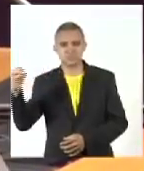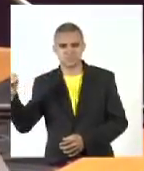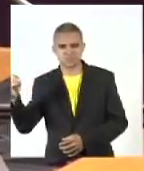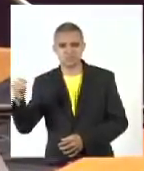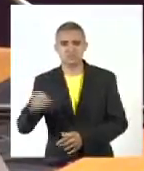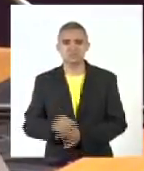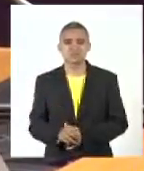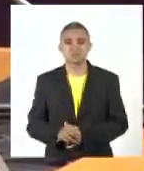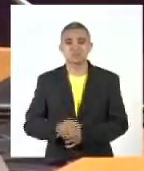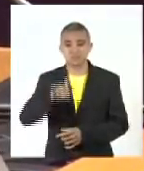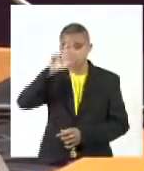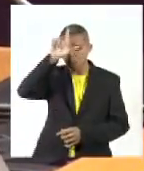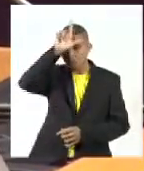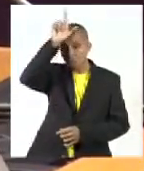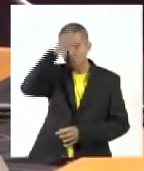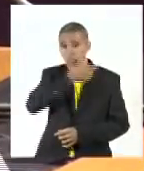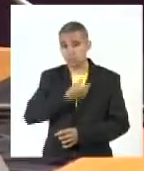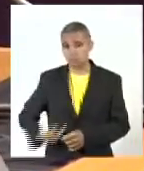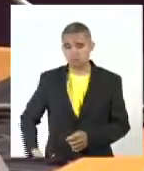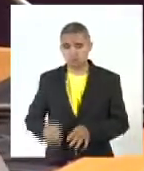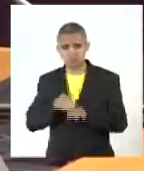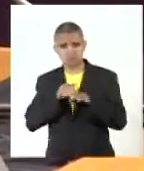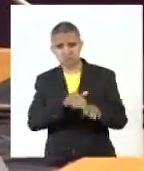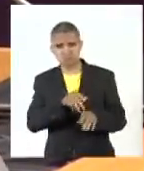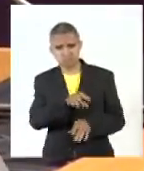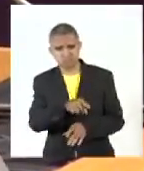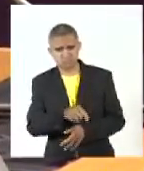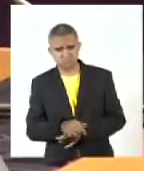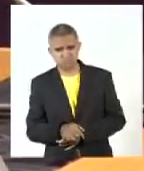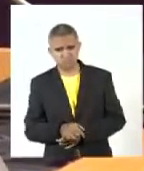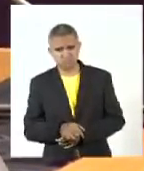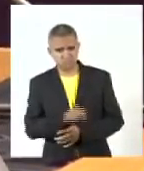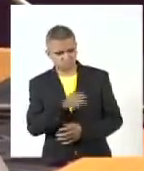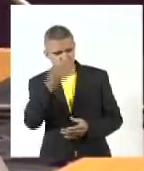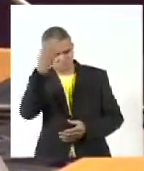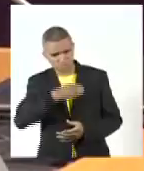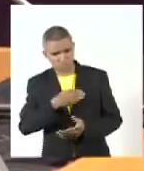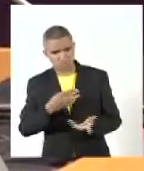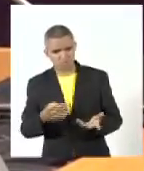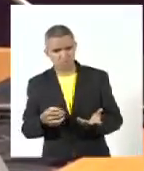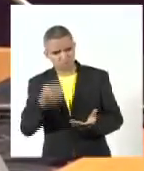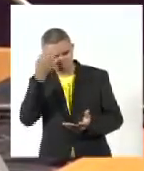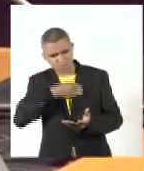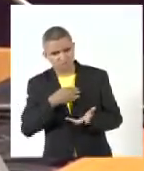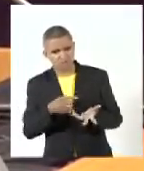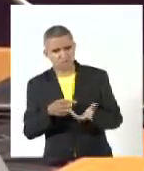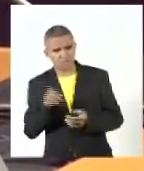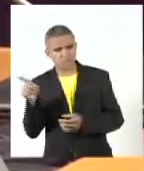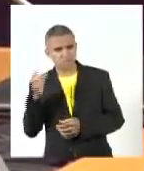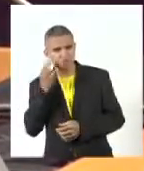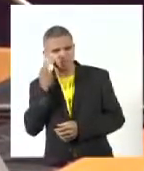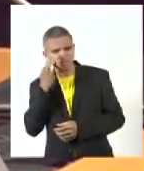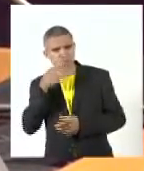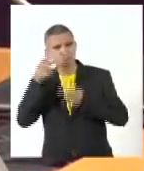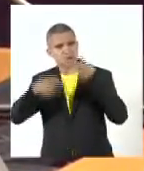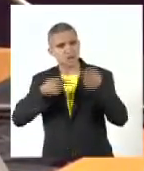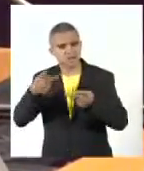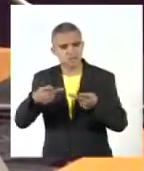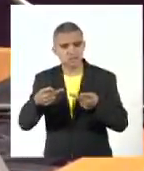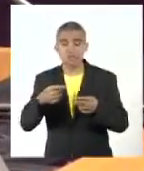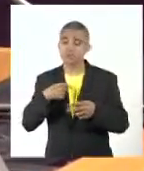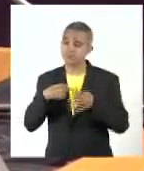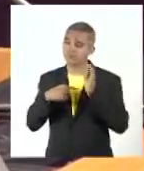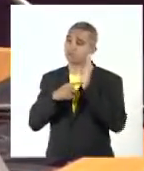governo me repreendeu, dizendo que para me trazer alguma prova disso. E eu até mostrei para ele que no